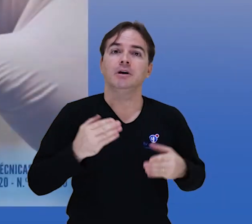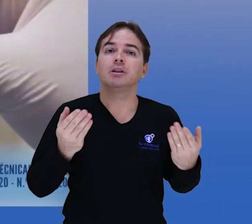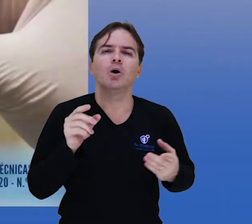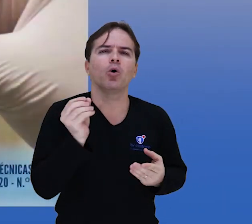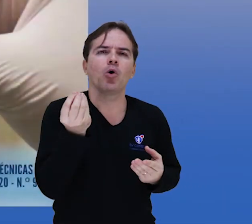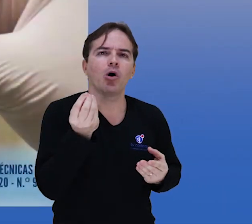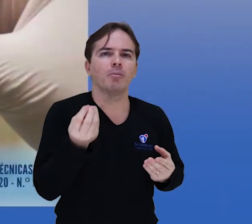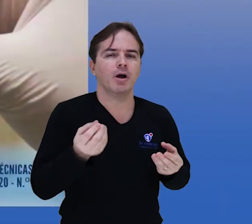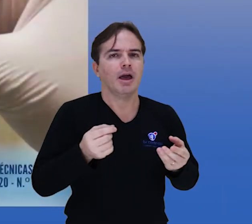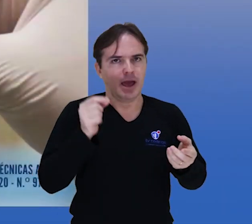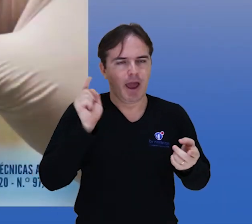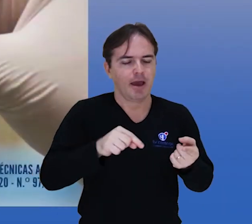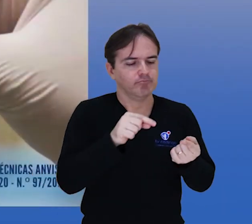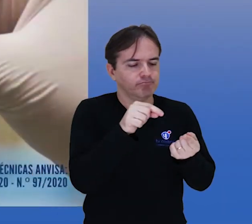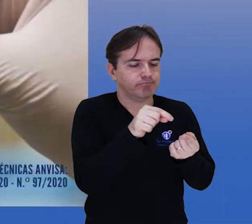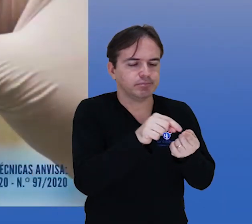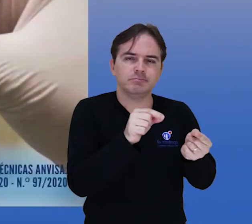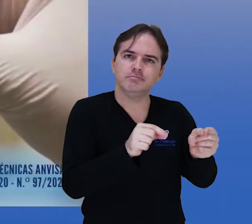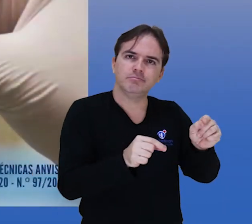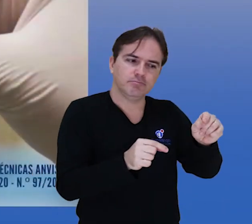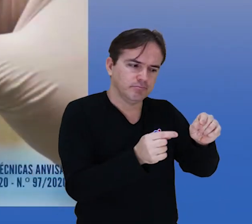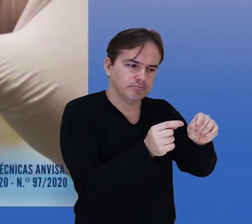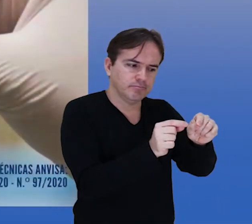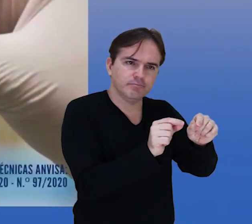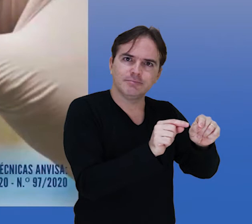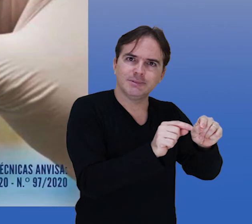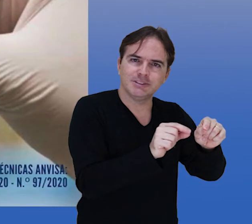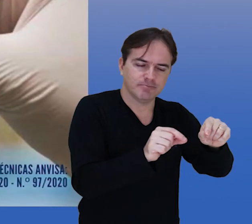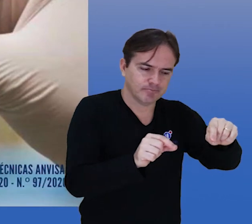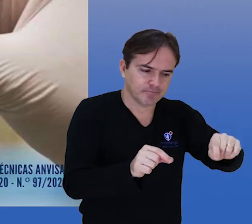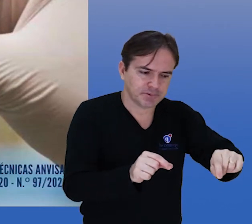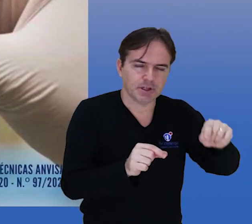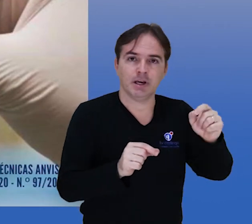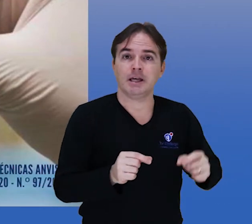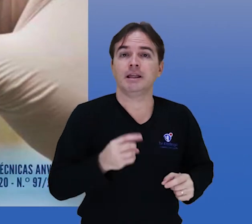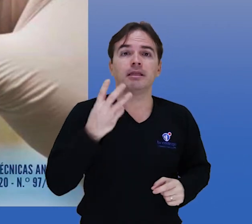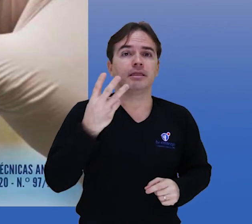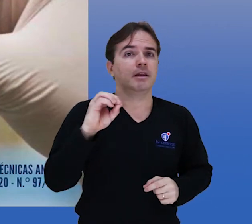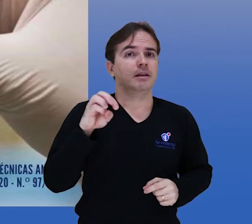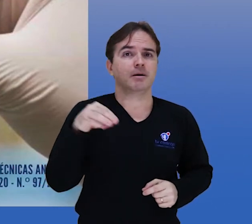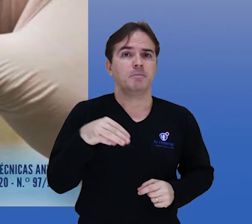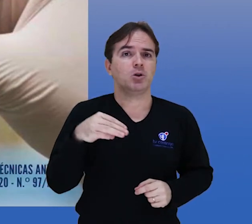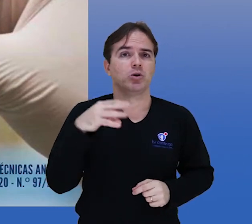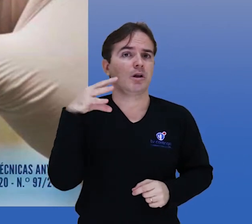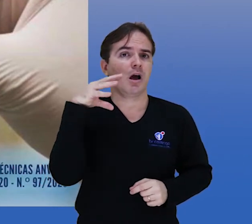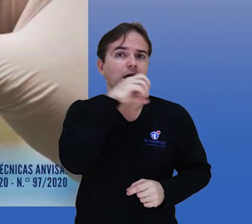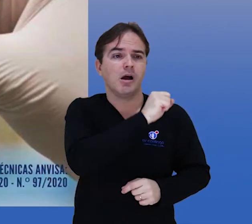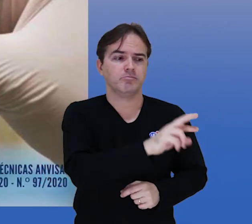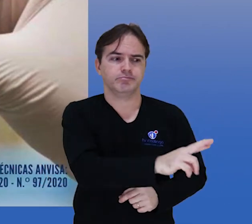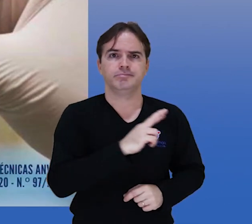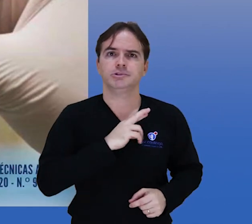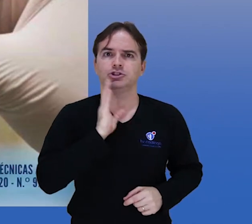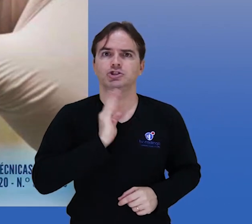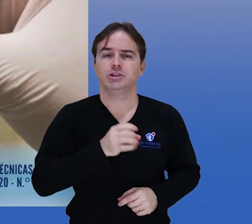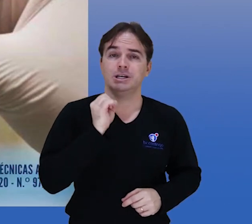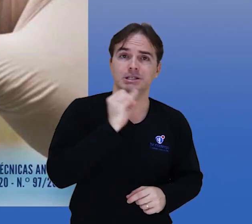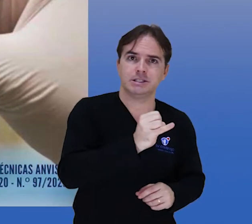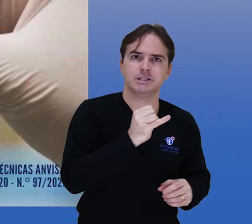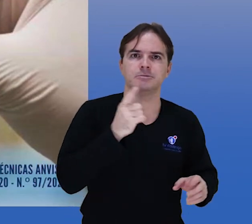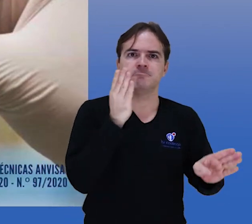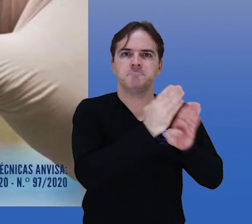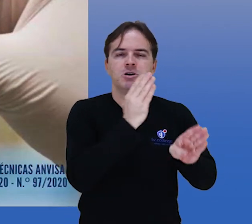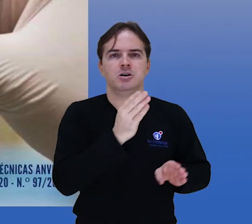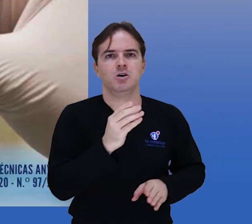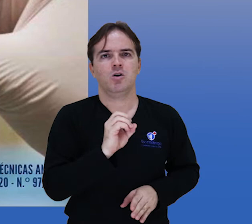sangue soroplasma, ok? 30 minutos esse teste tem resposta, né? Em 30 minutos e pode ser feito